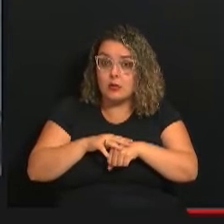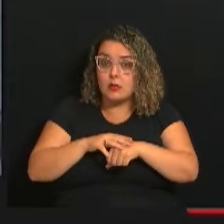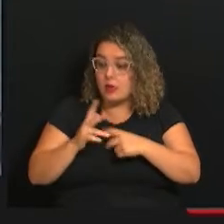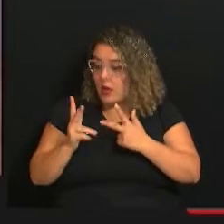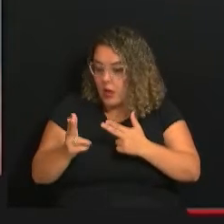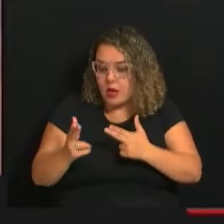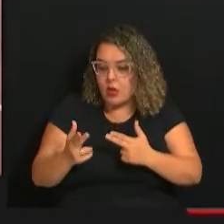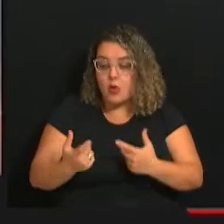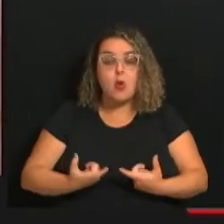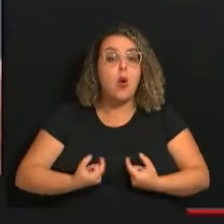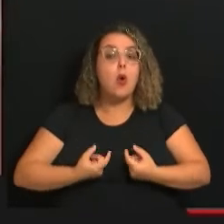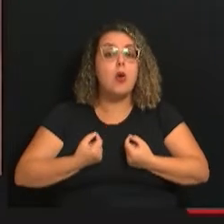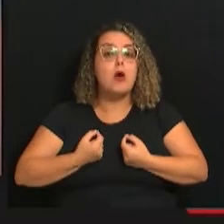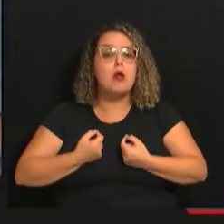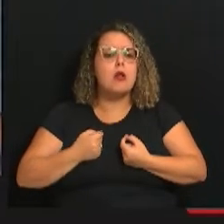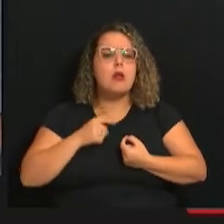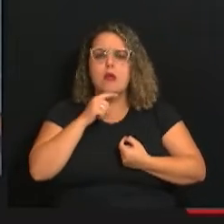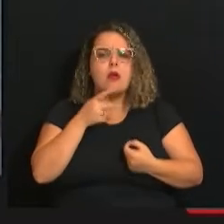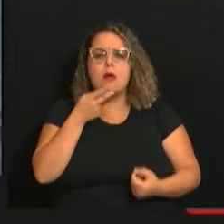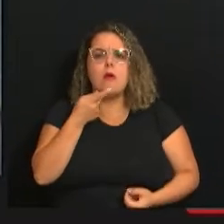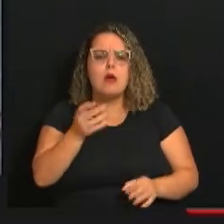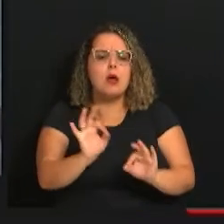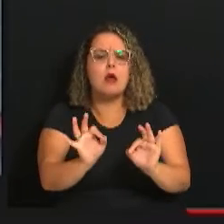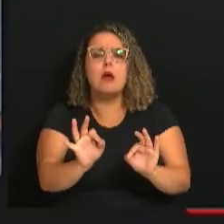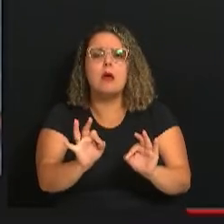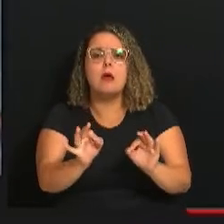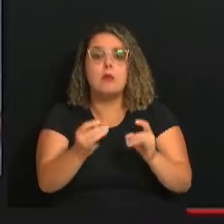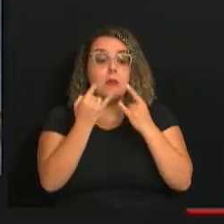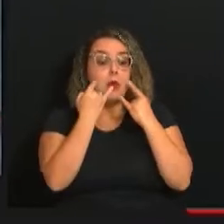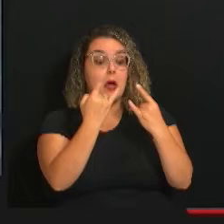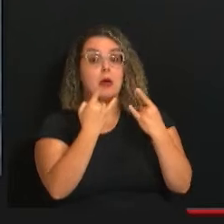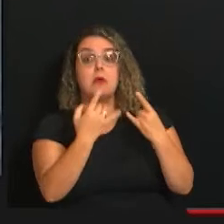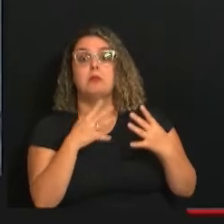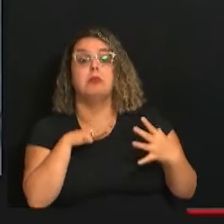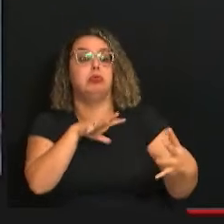Não tem clímax, não tem anticlímax,